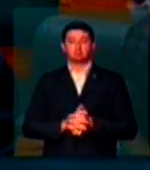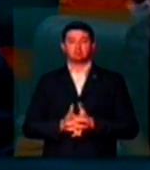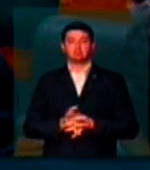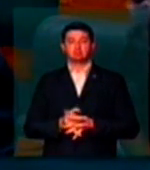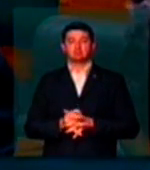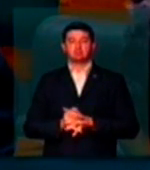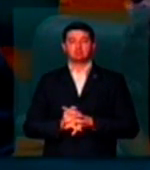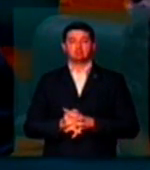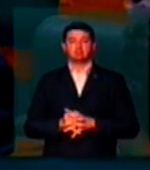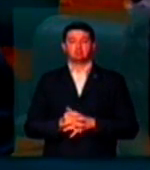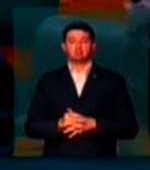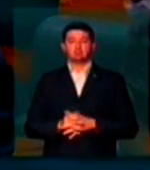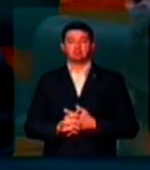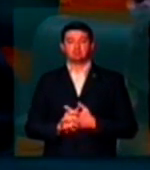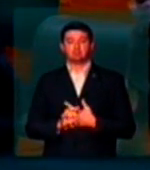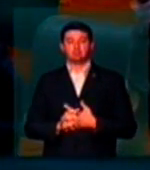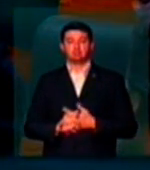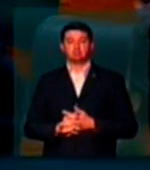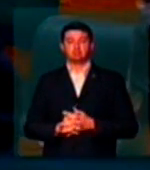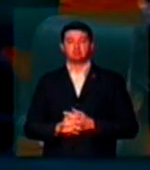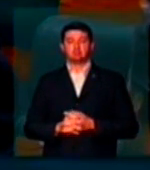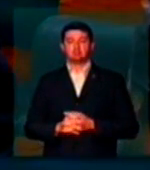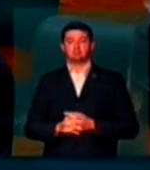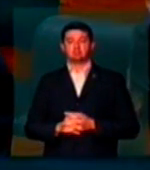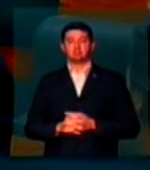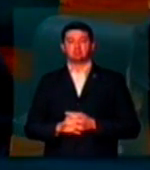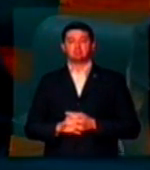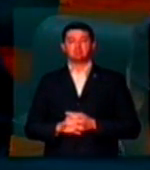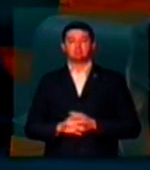Som. Com a palavra, Vossa Excelência.